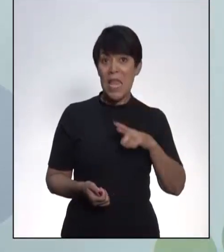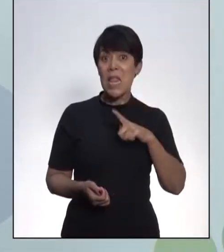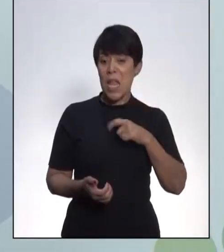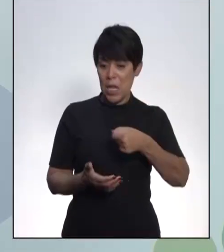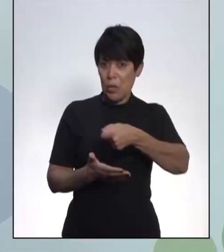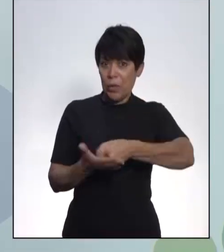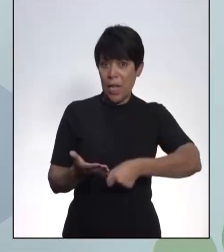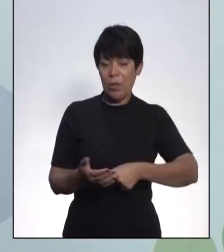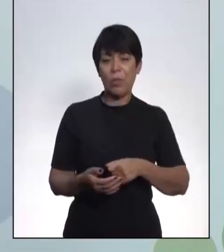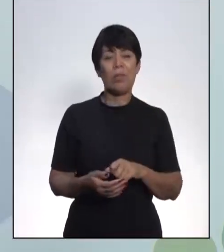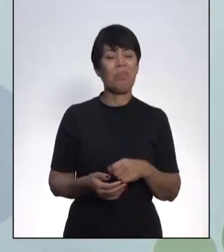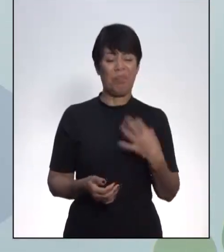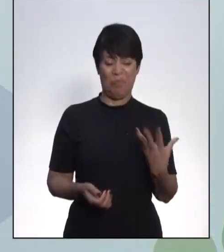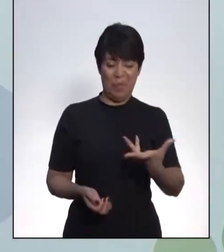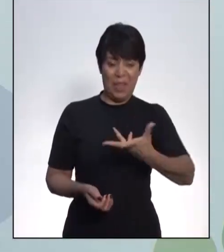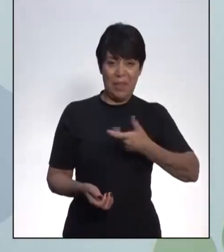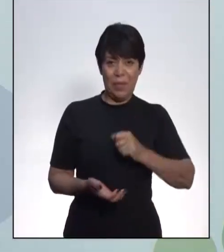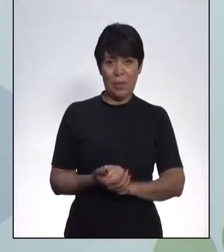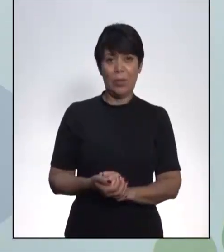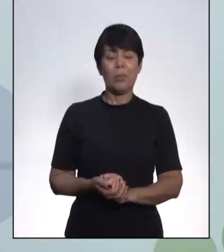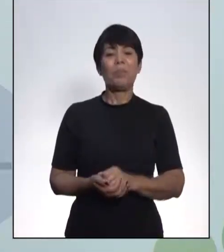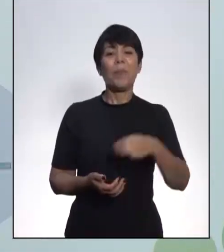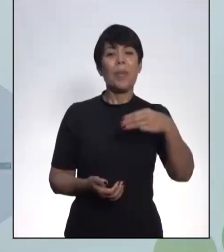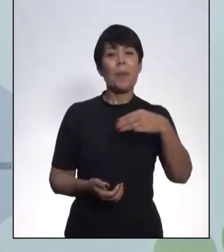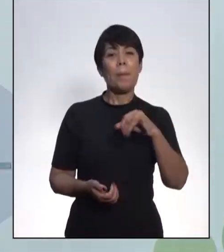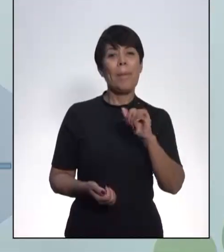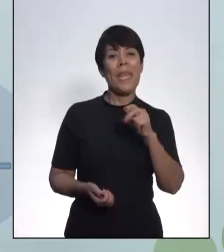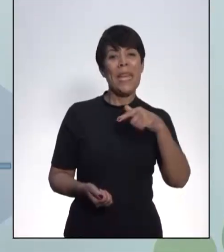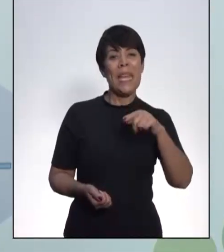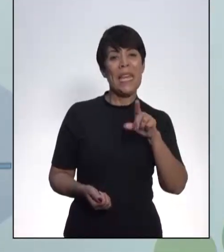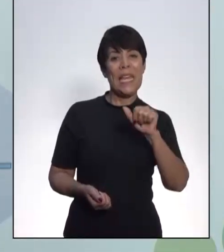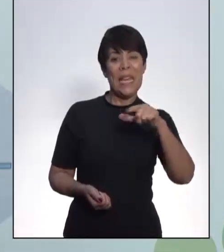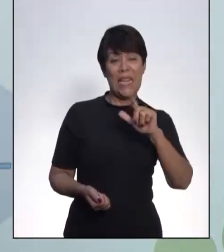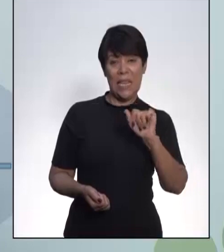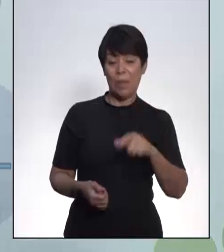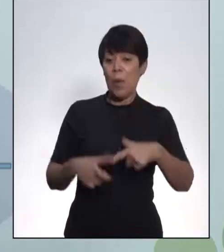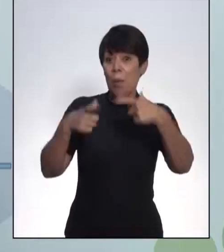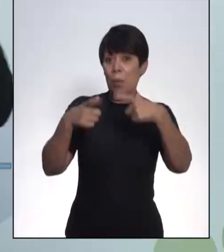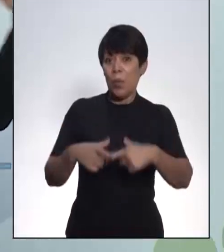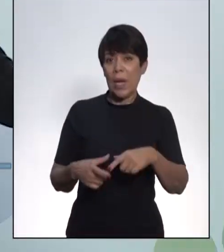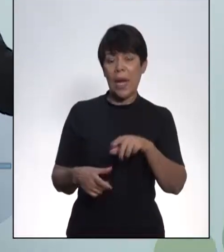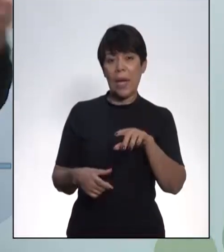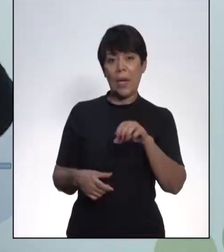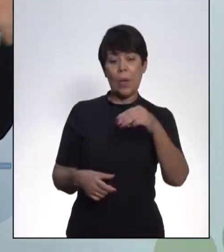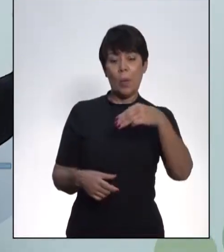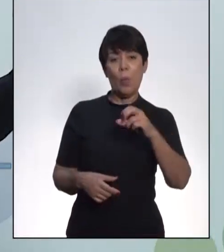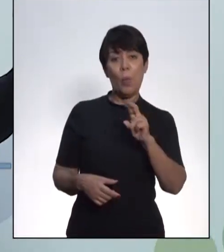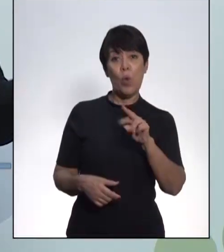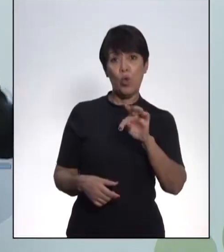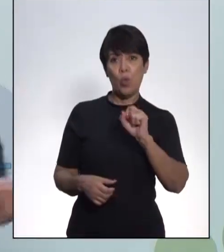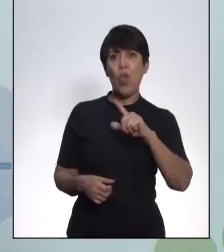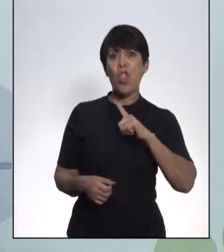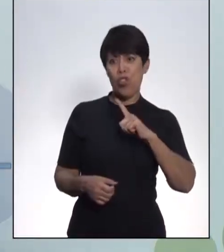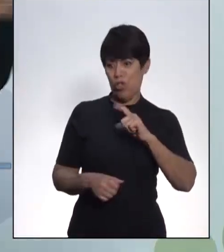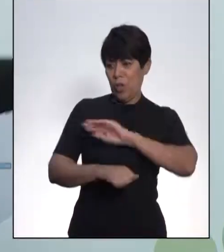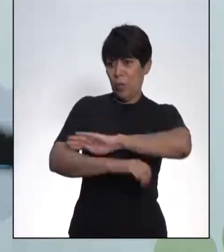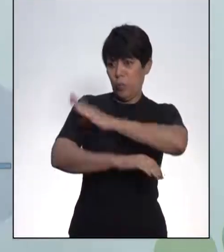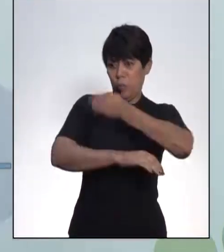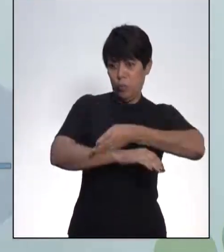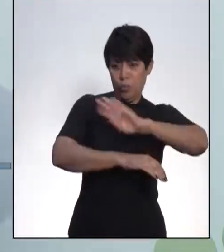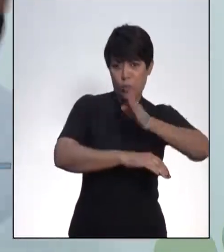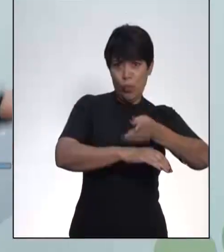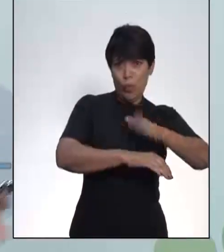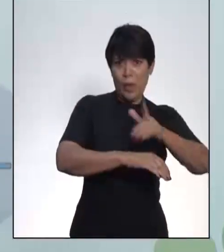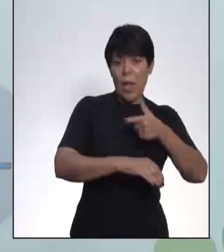chamado Miguelim. O Miguelim morava num lugar chamado Mutum. O Mutum era um lugar cercado de montanhas, tinha muitas montanhas. É um vale que tem